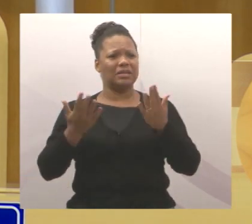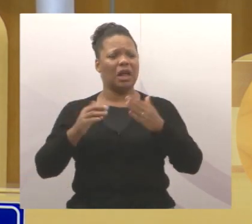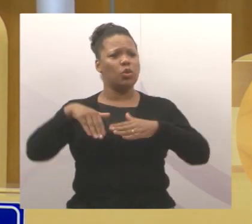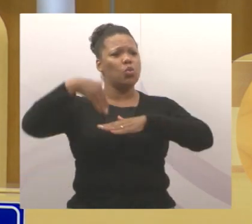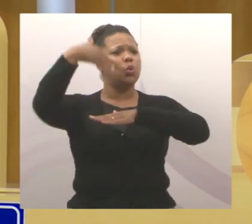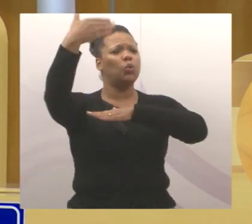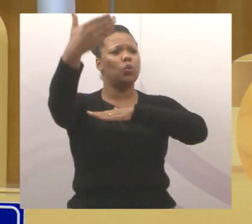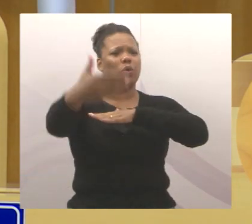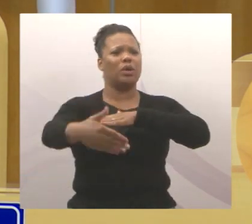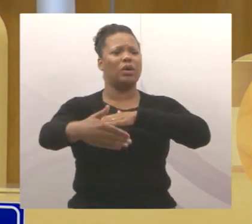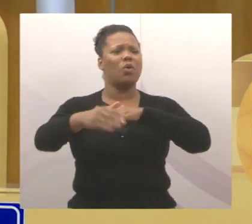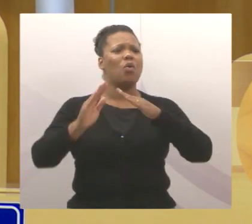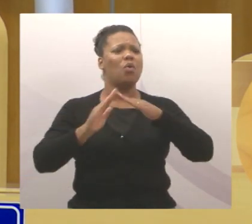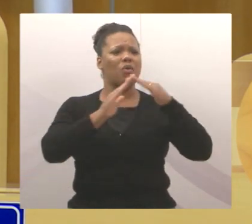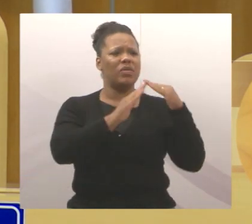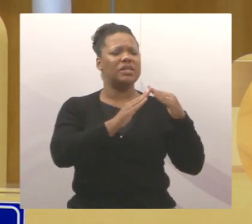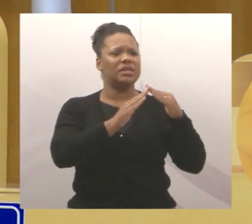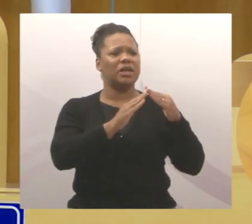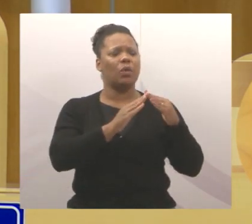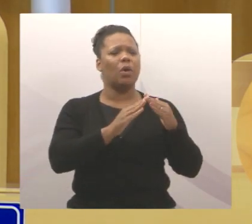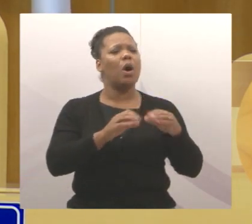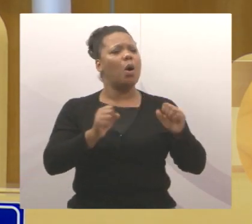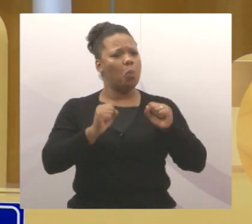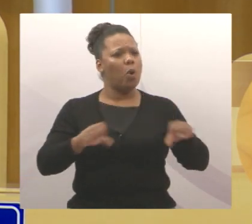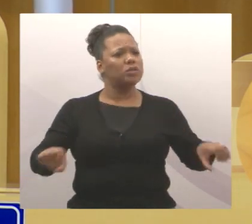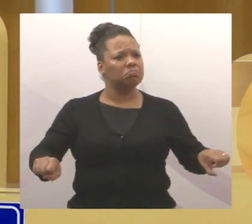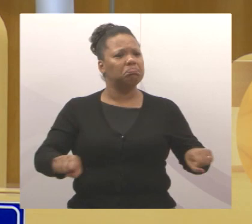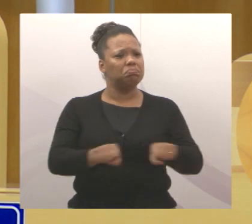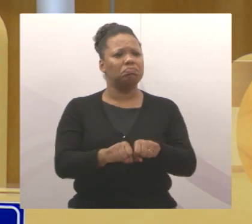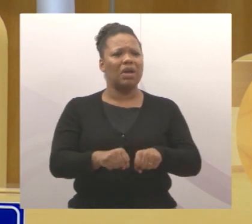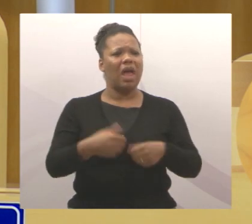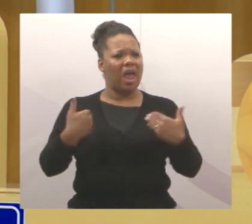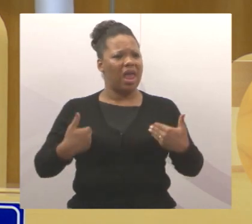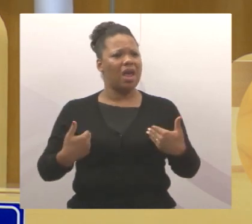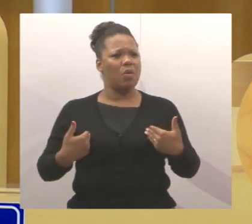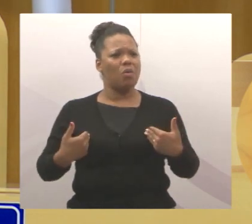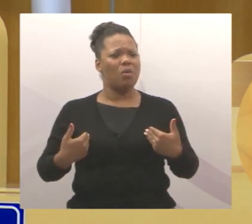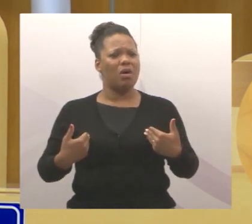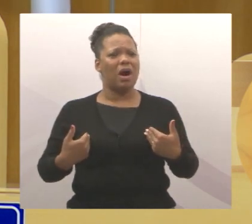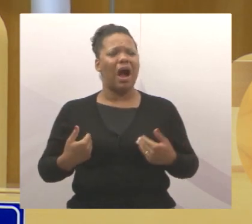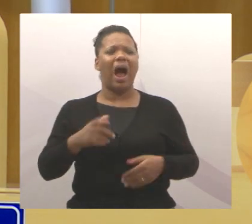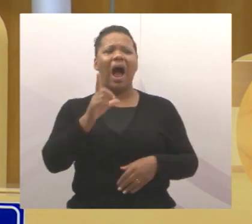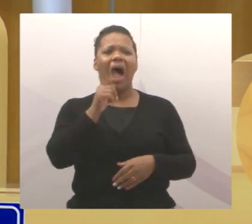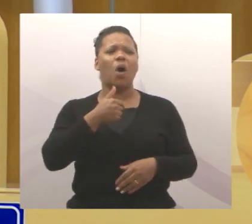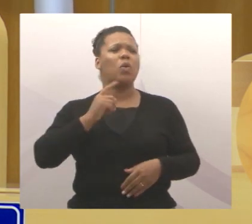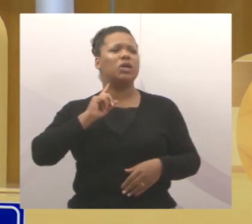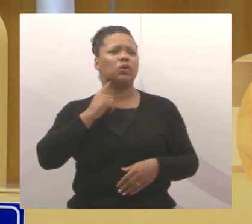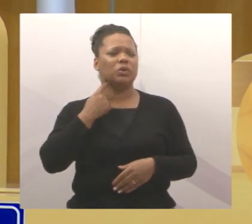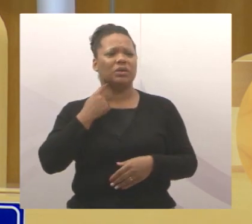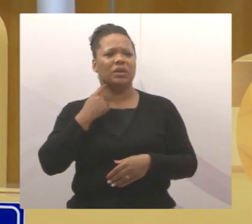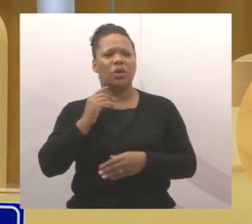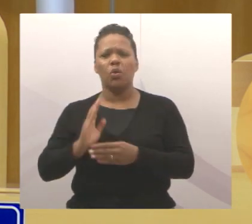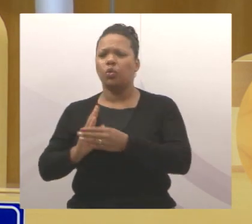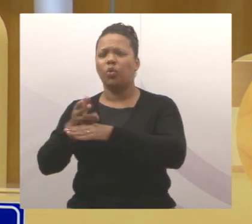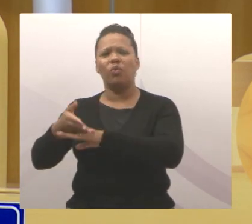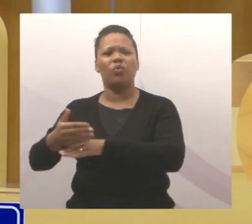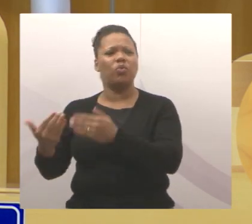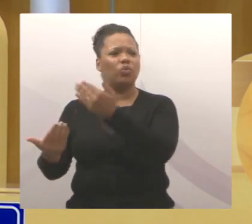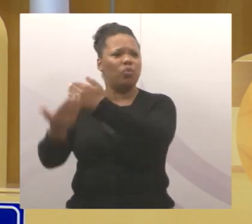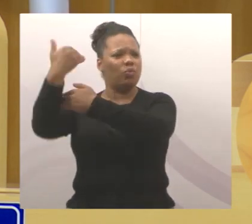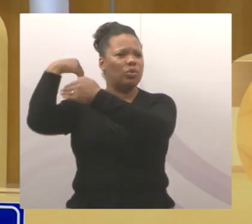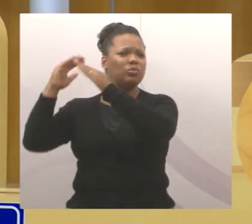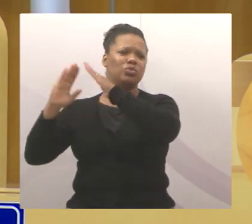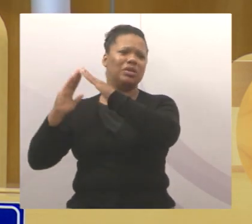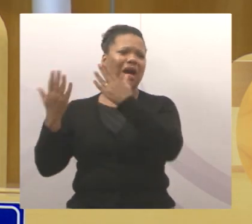do outro lado o vizinho pode ligar o seu esgoto, e eu sou obrigado a jogar o esgoto no fundo do meu quintal. Eu